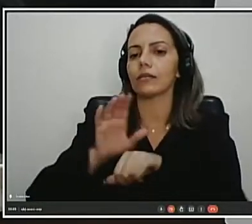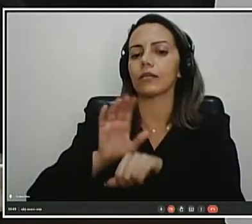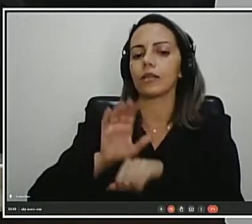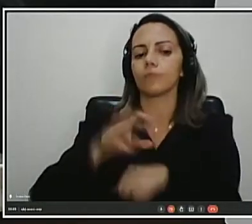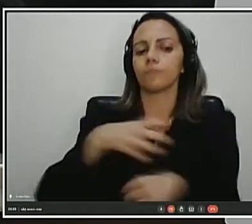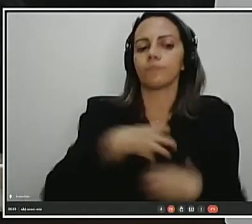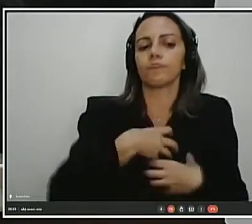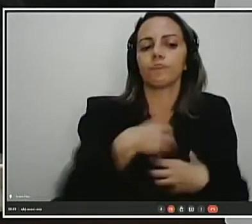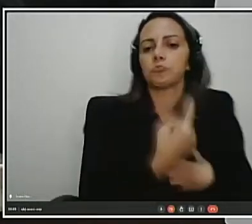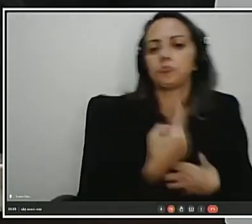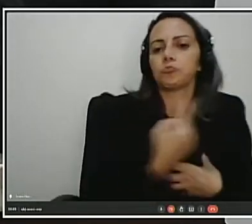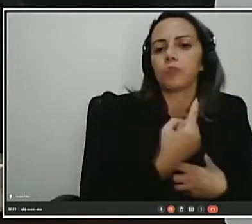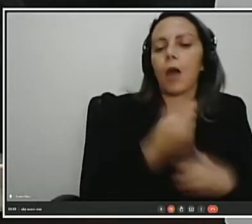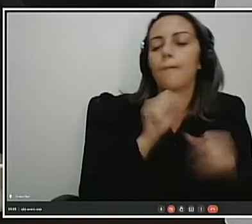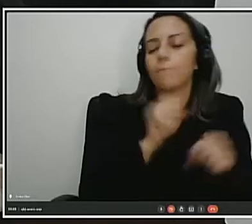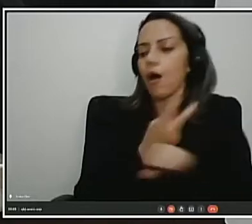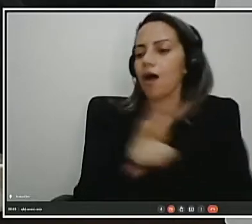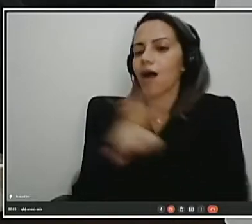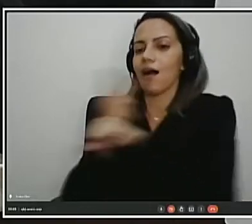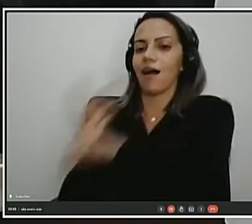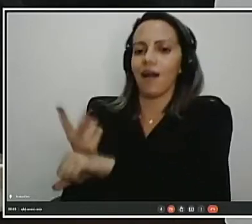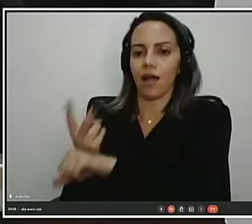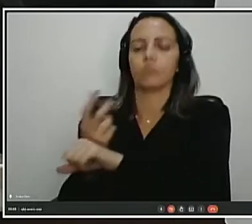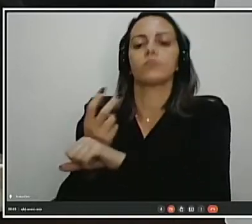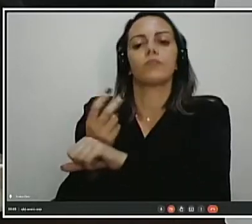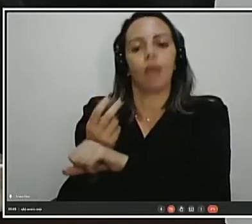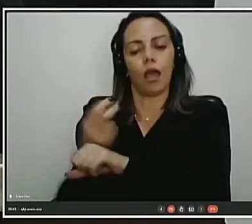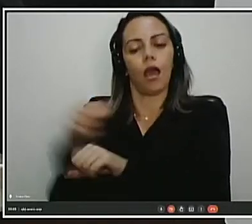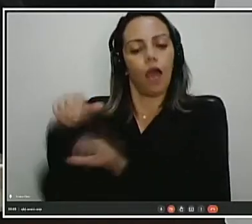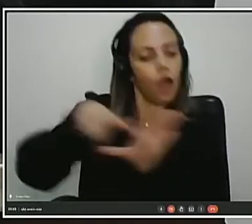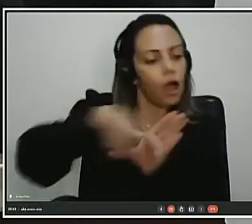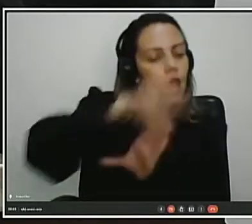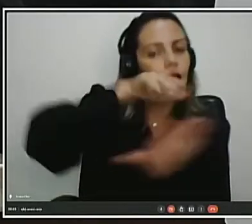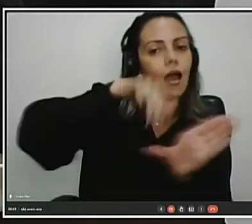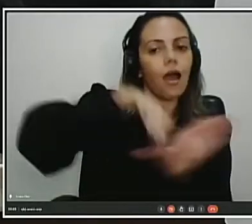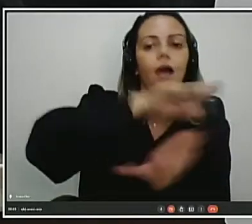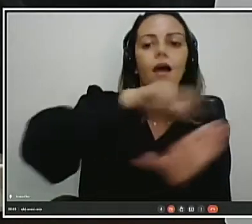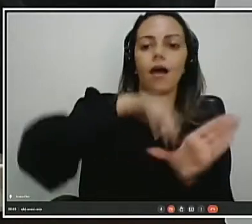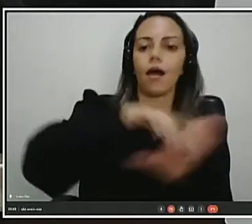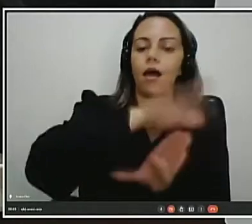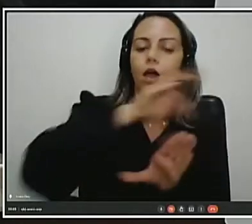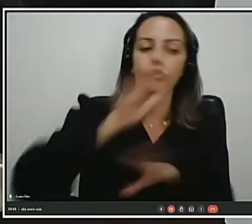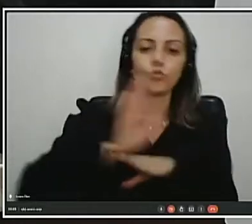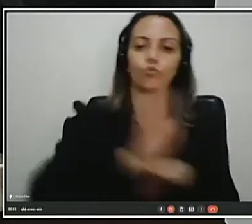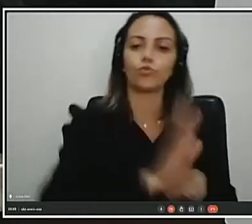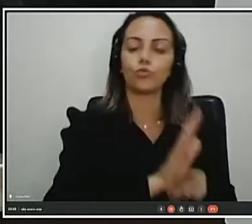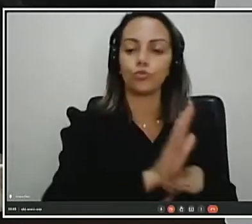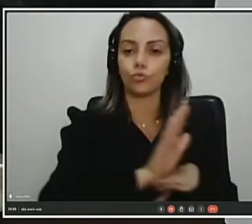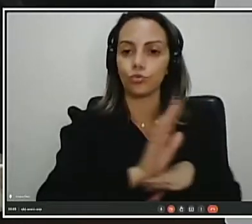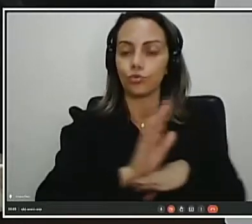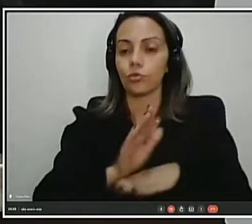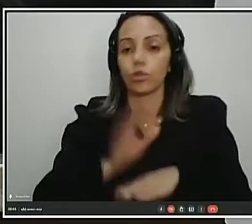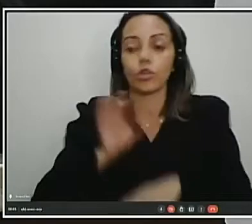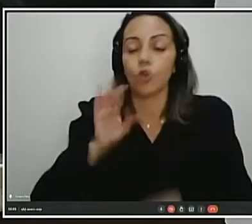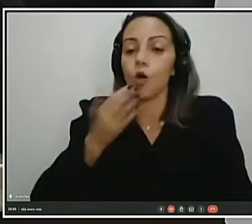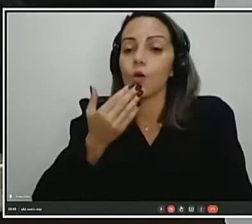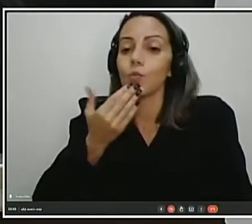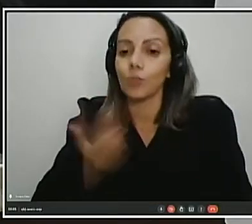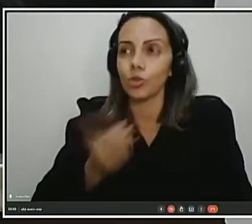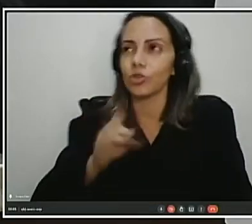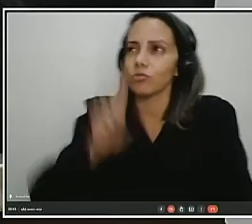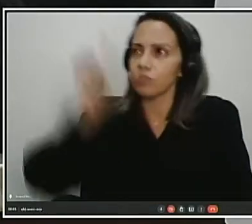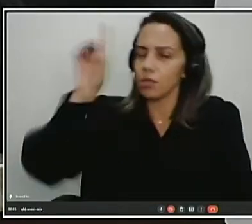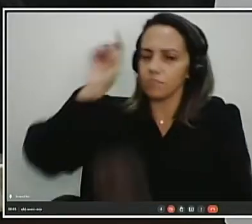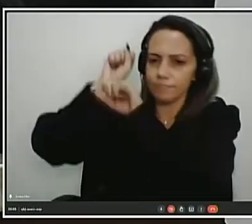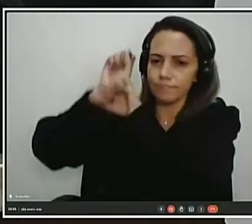Elas têm a quem recorrer e a quem orientar elas, né? E só pedir para que Deus abençoe muito